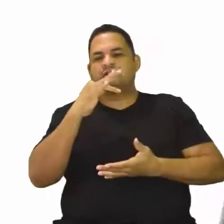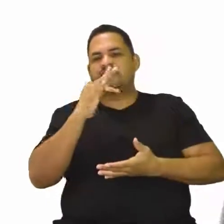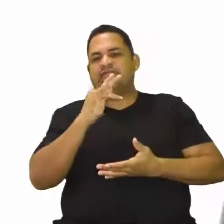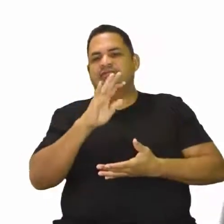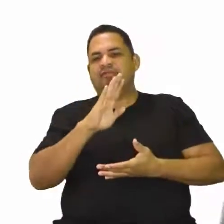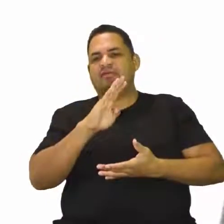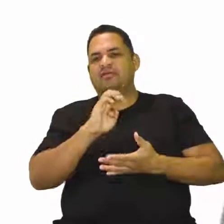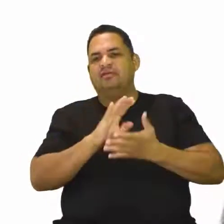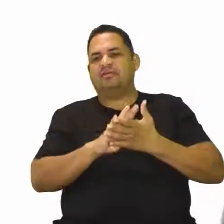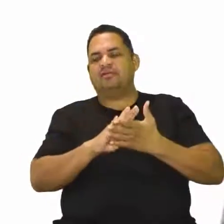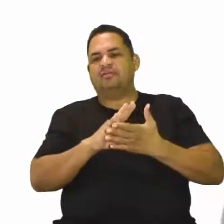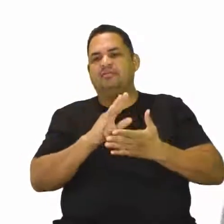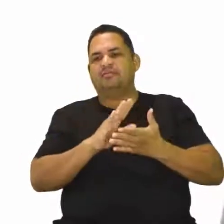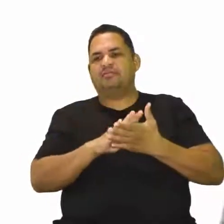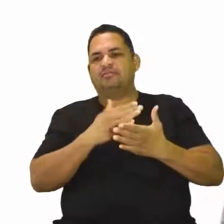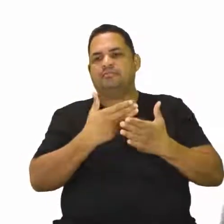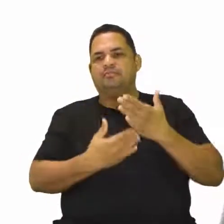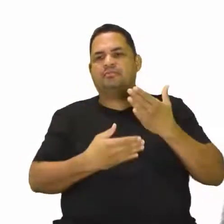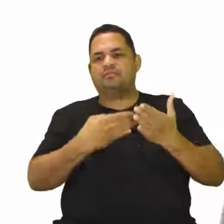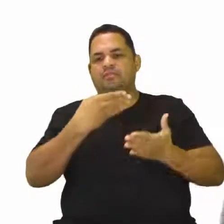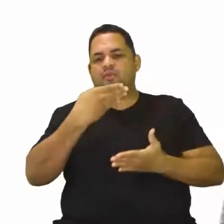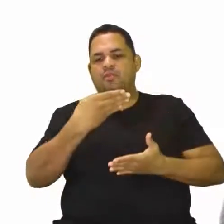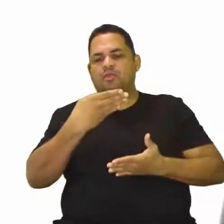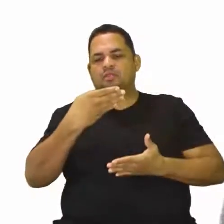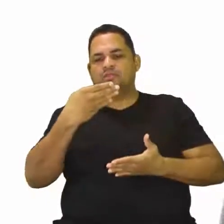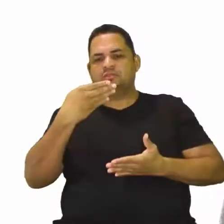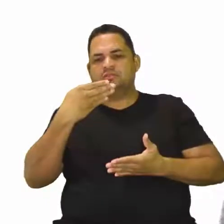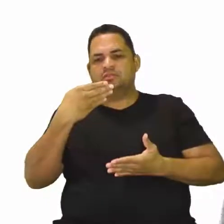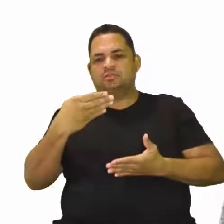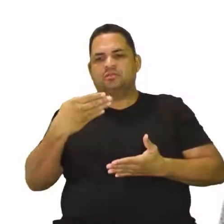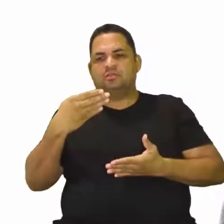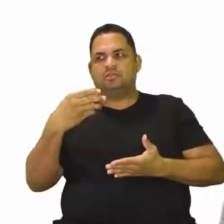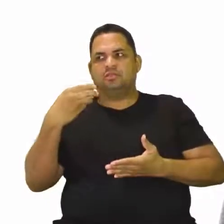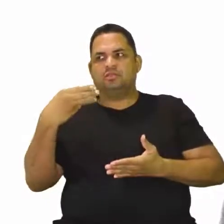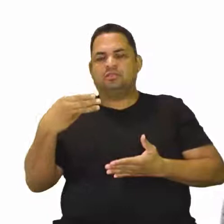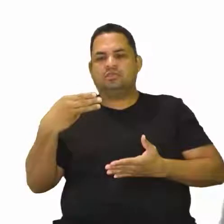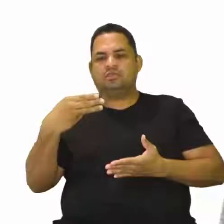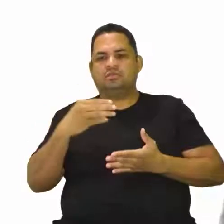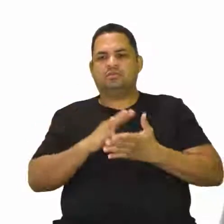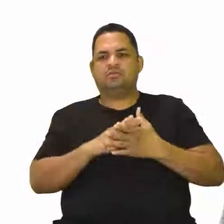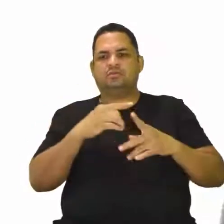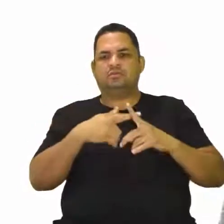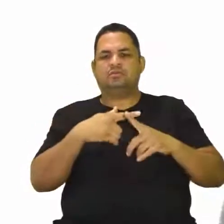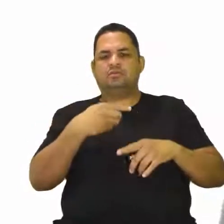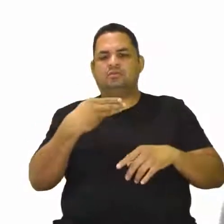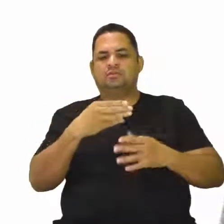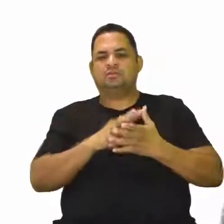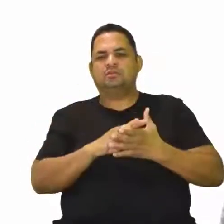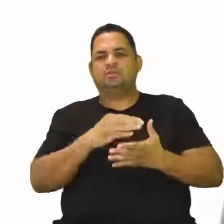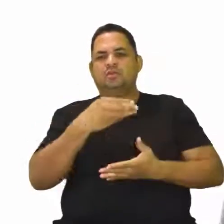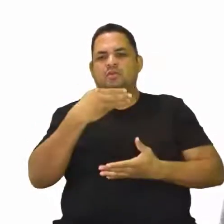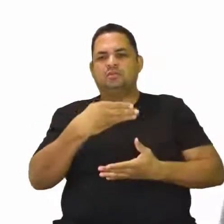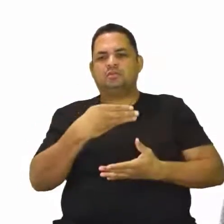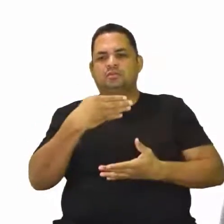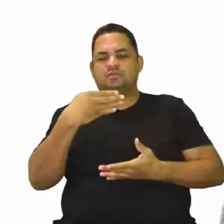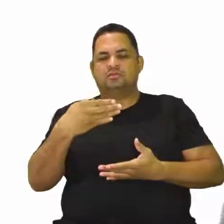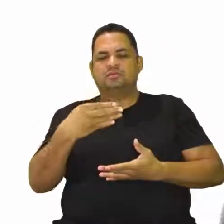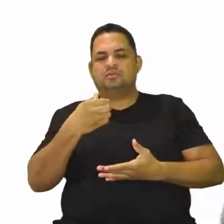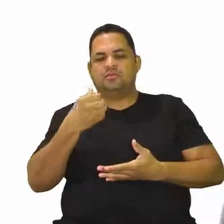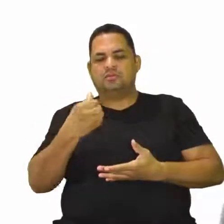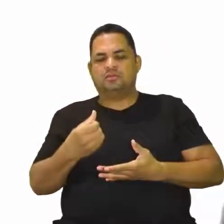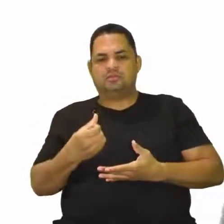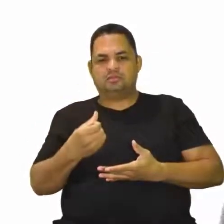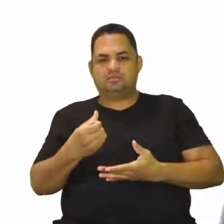para vai perder este nome falei móvel 443 com mais três fica seis